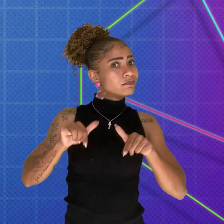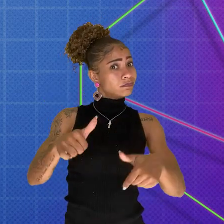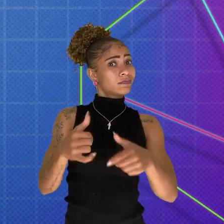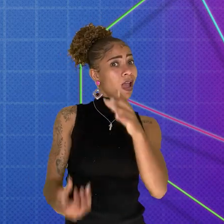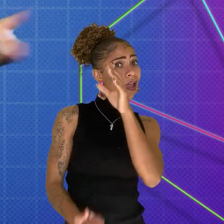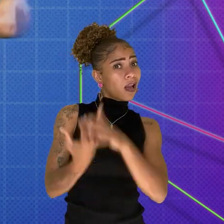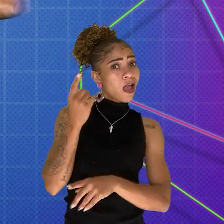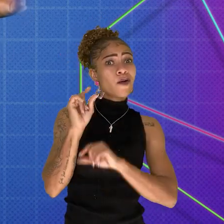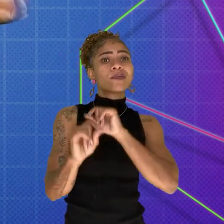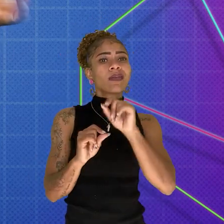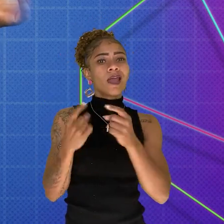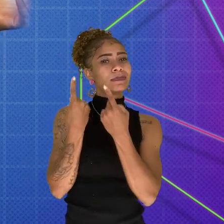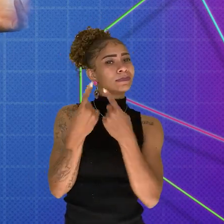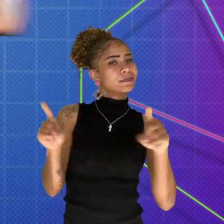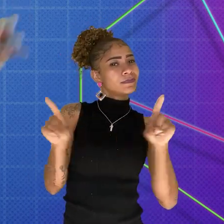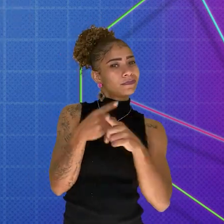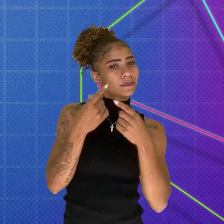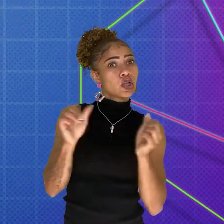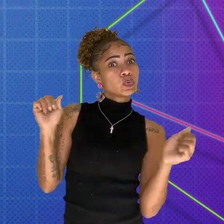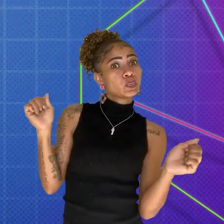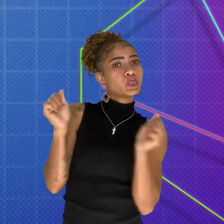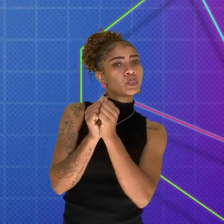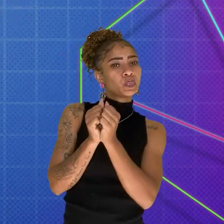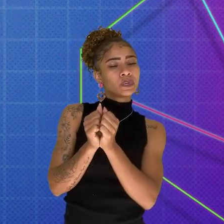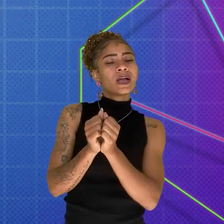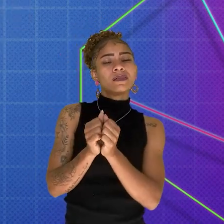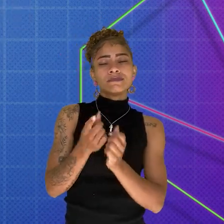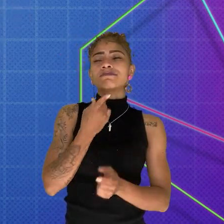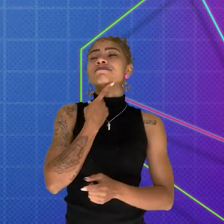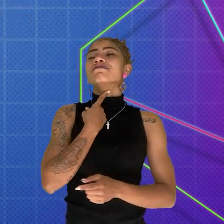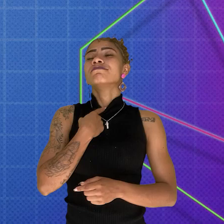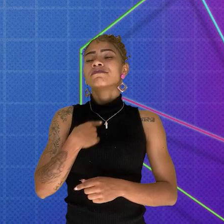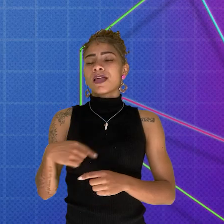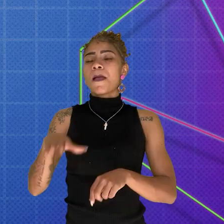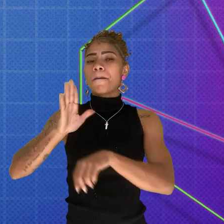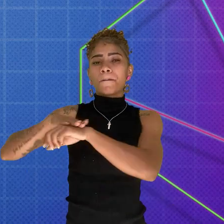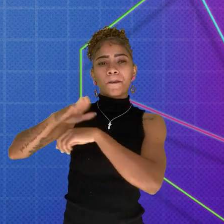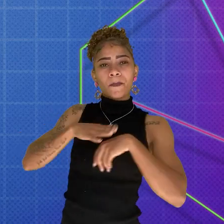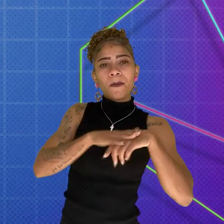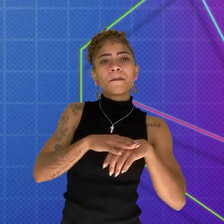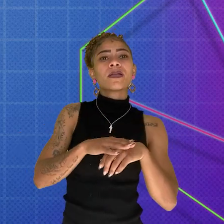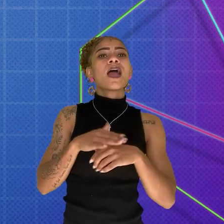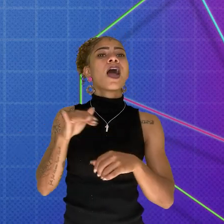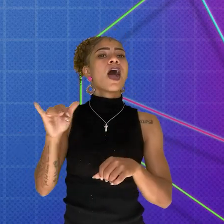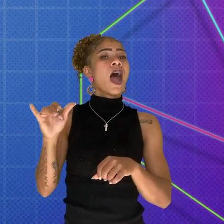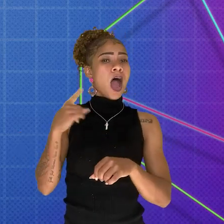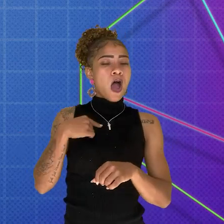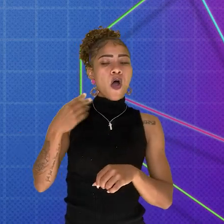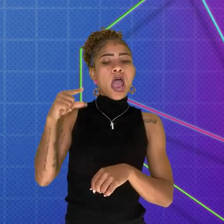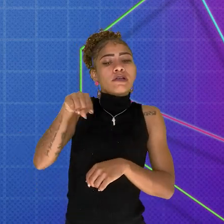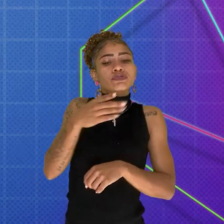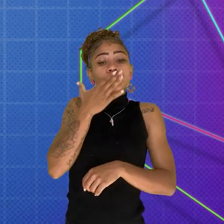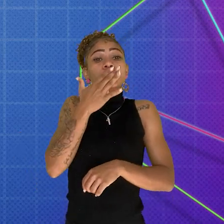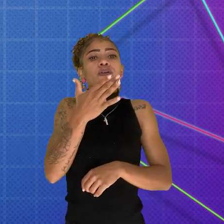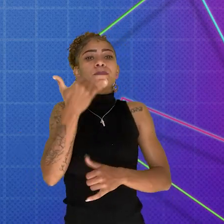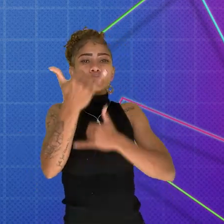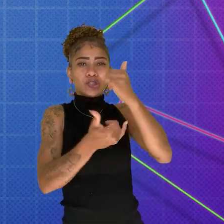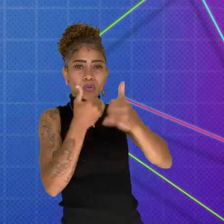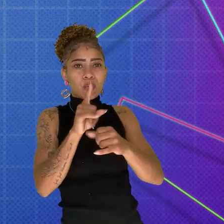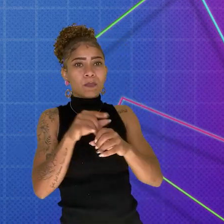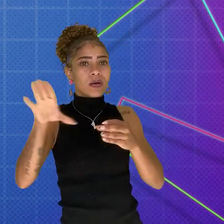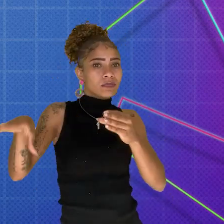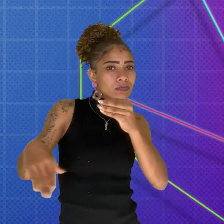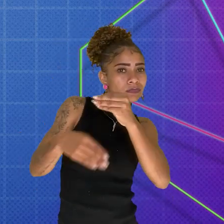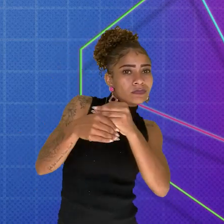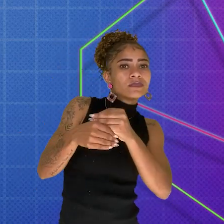fazer? Cria um moodboard musical. Reúna as inspirações musicais que sejam apropriadas ao estilo e à atmosfera do seu jogo.